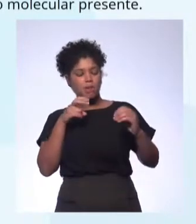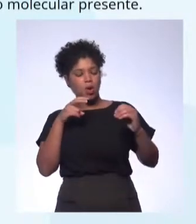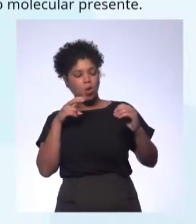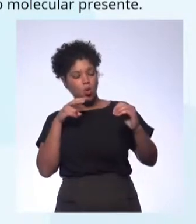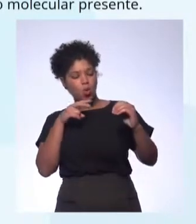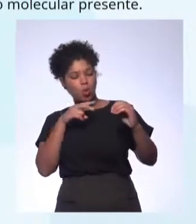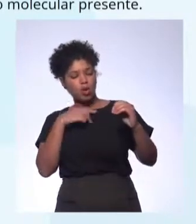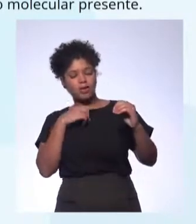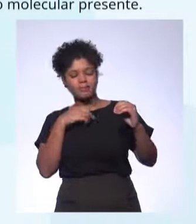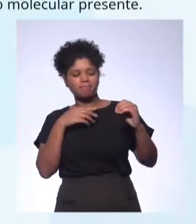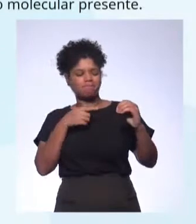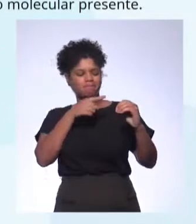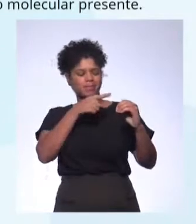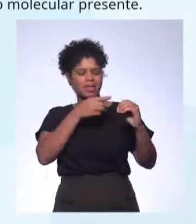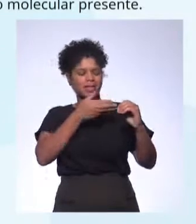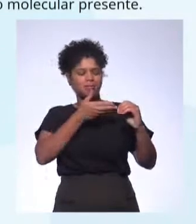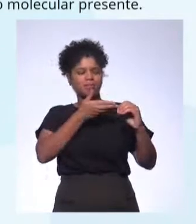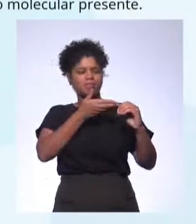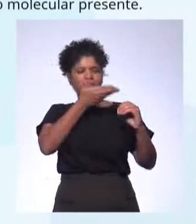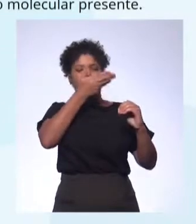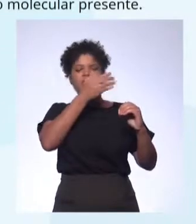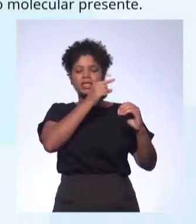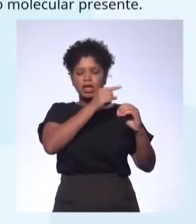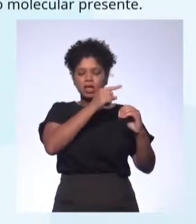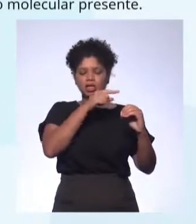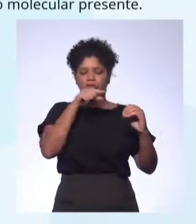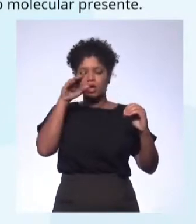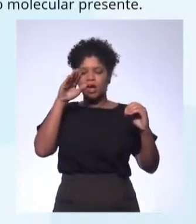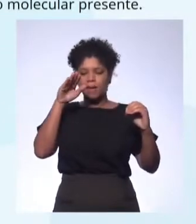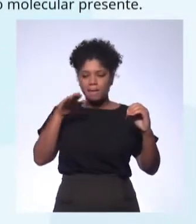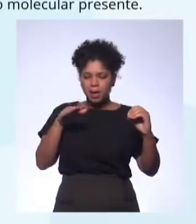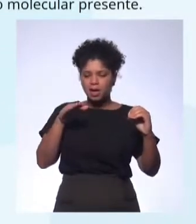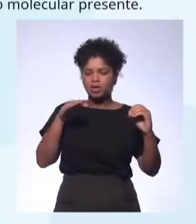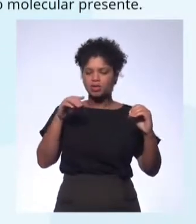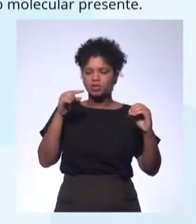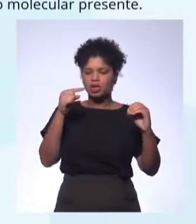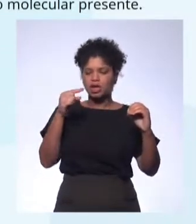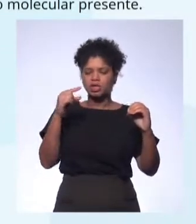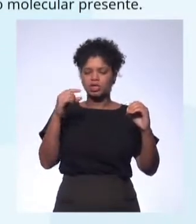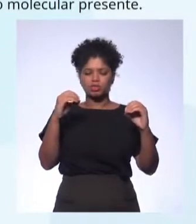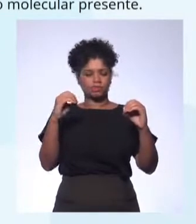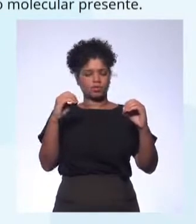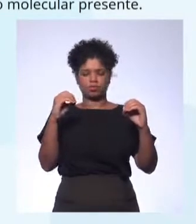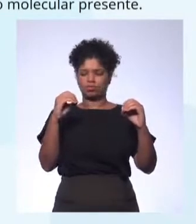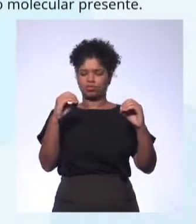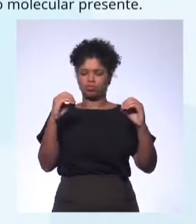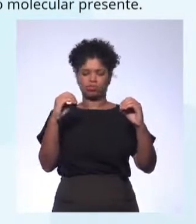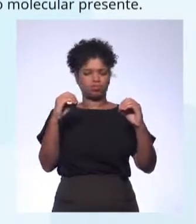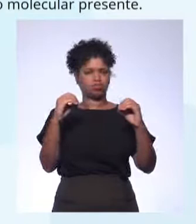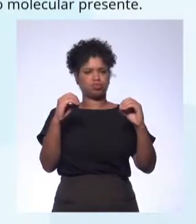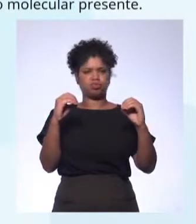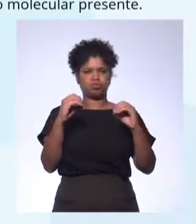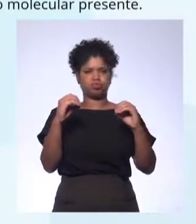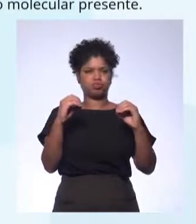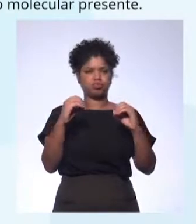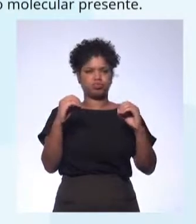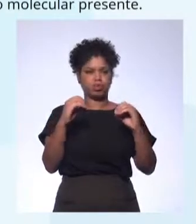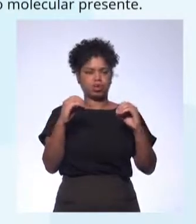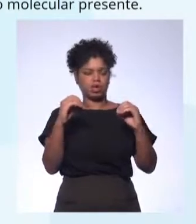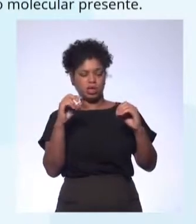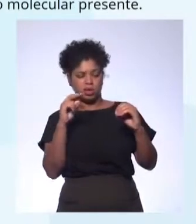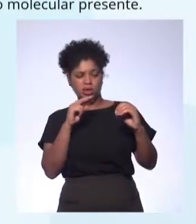um desbalanceamento aqui da sua carga elétrica o que que vai acontecer ele